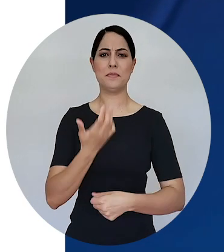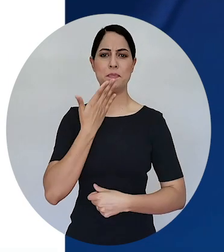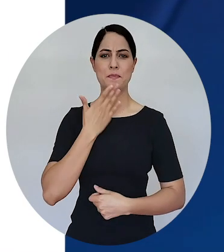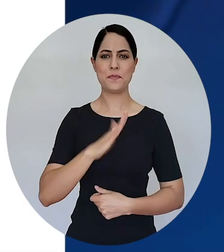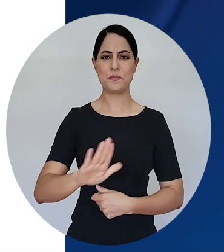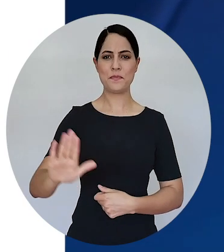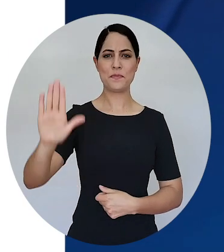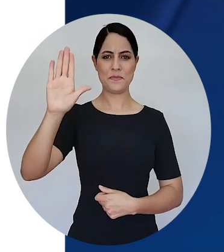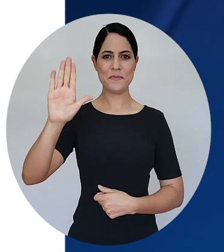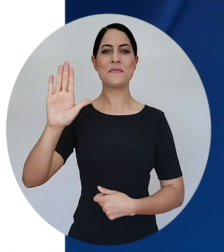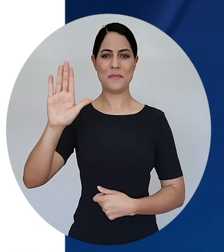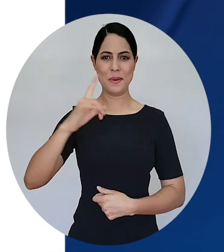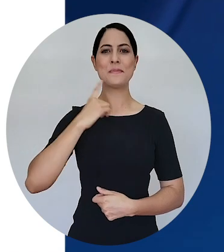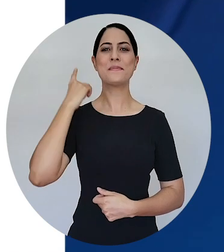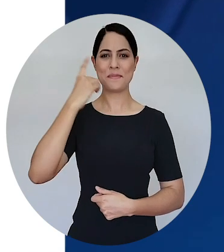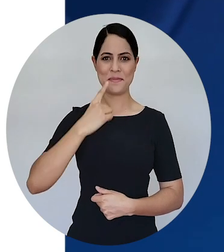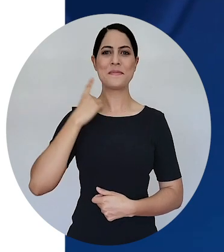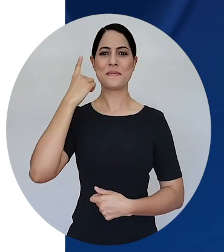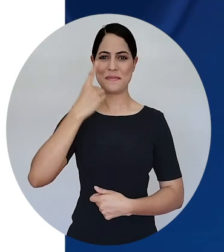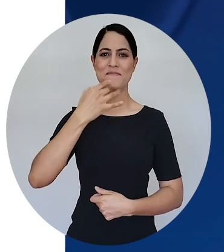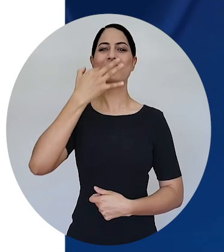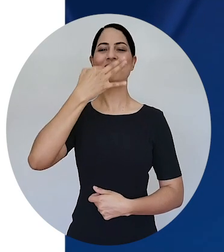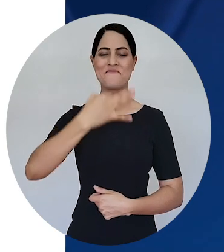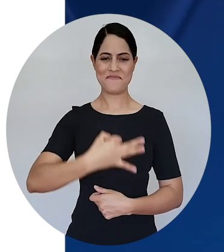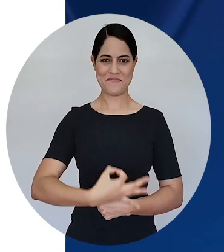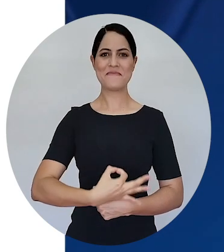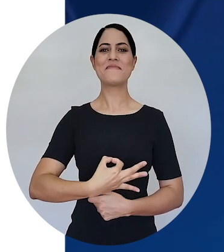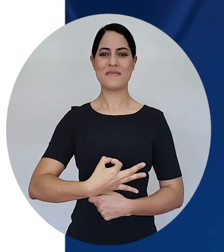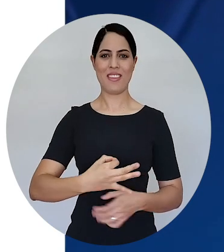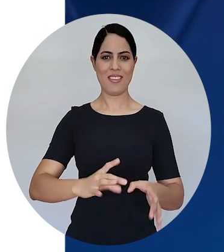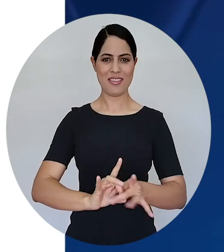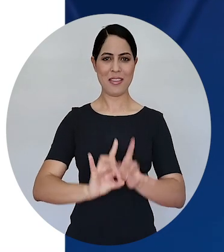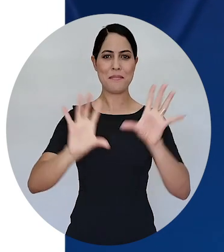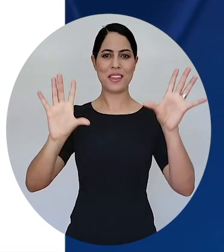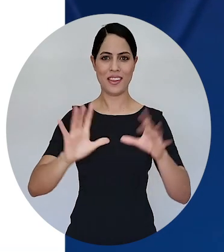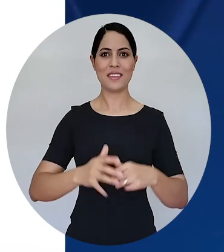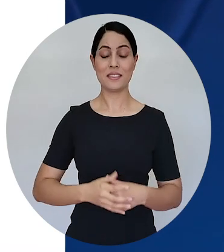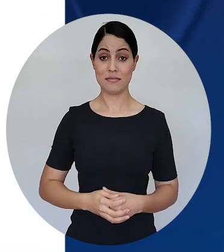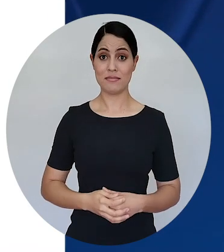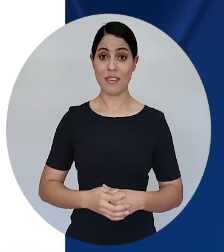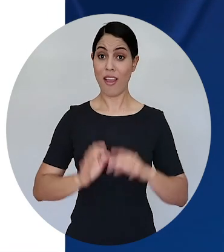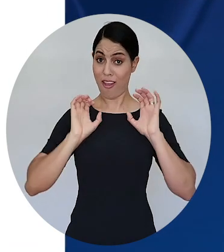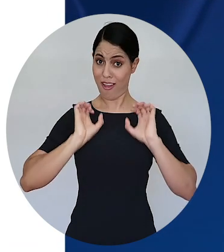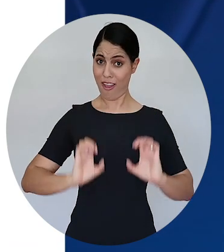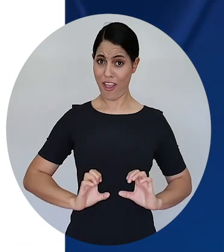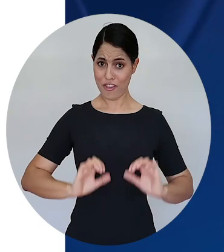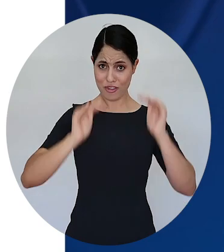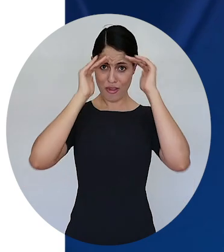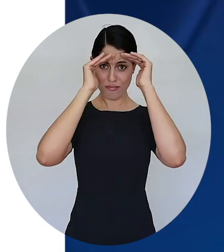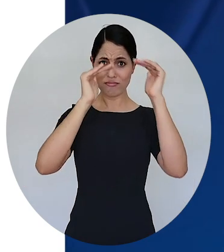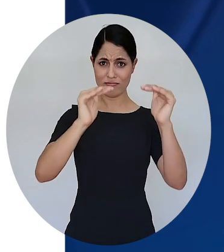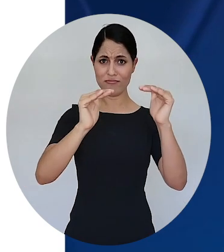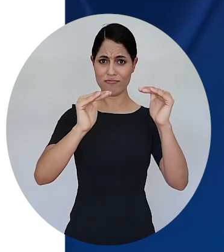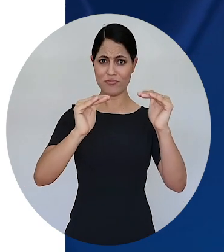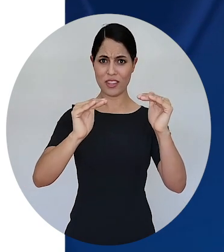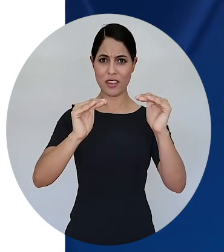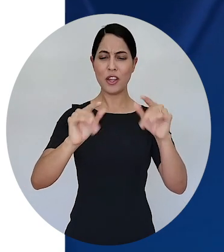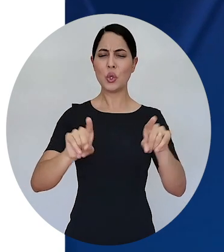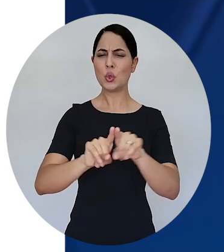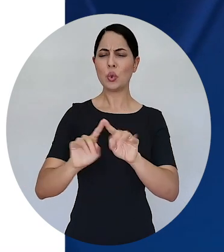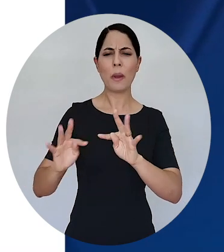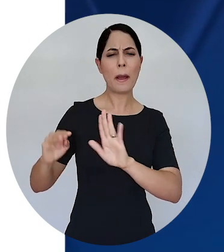e honram o juramento de exercer a advocacia com dignidade e independência, observar a ética,